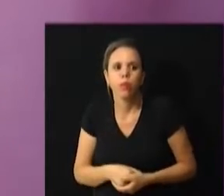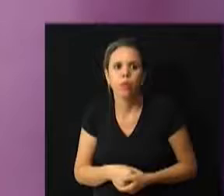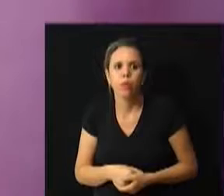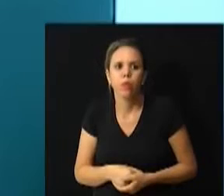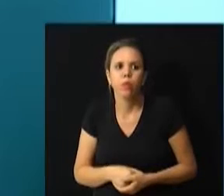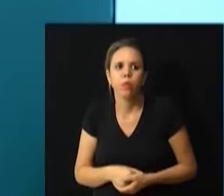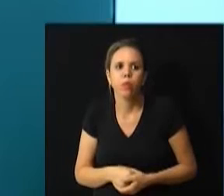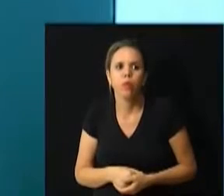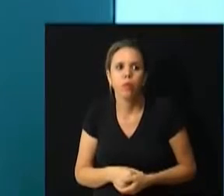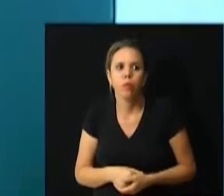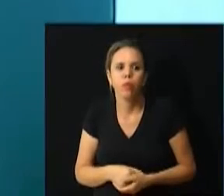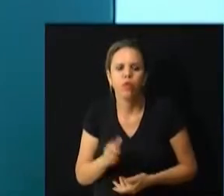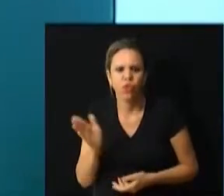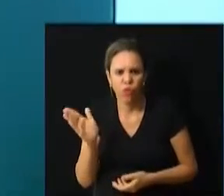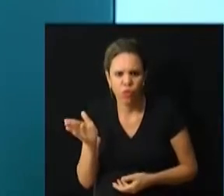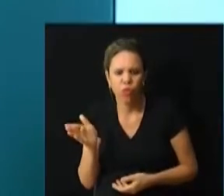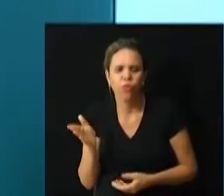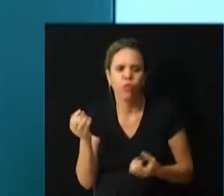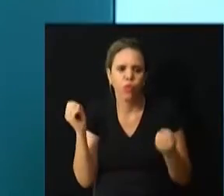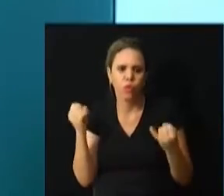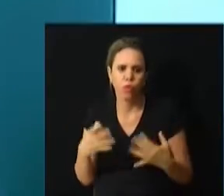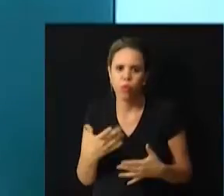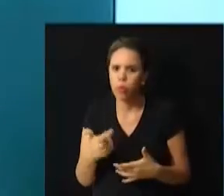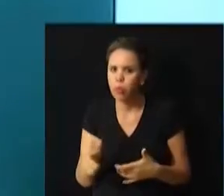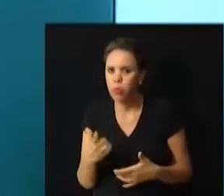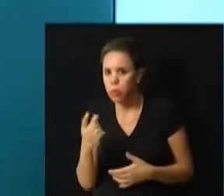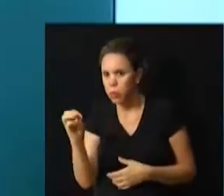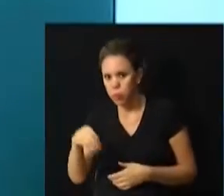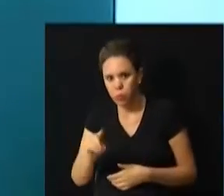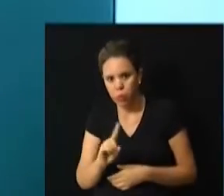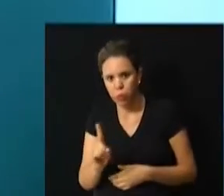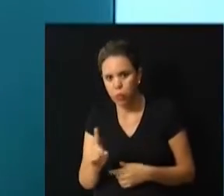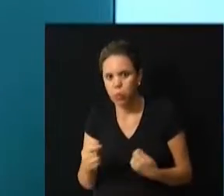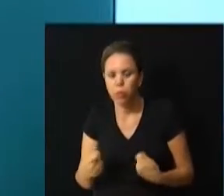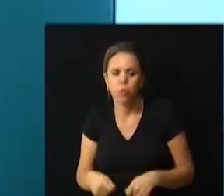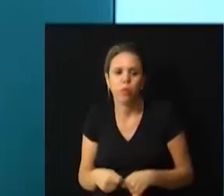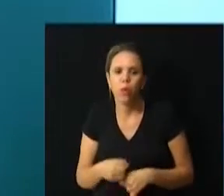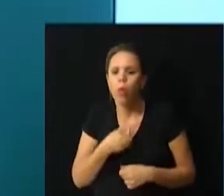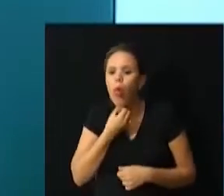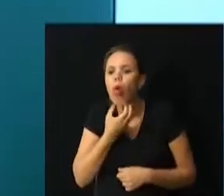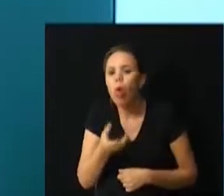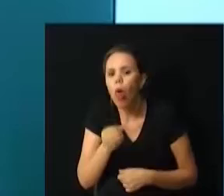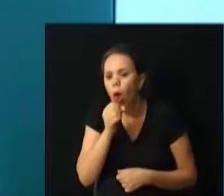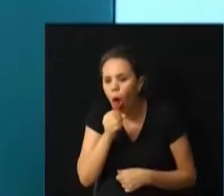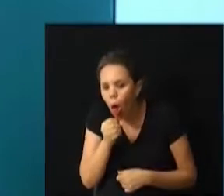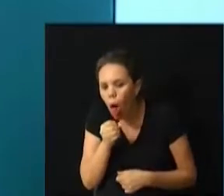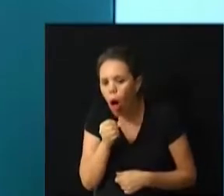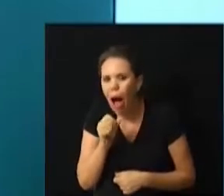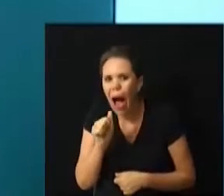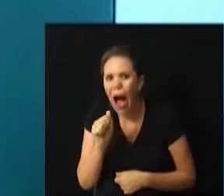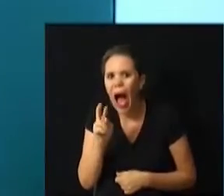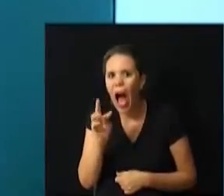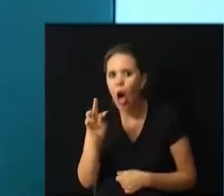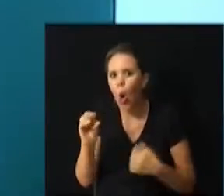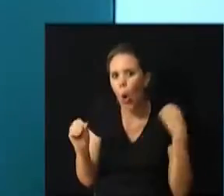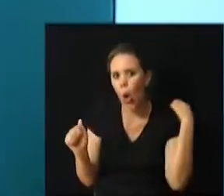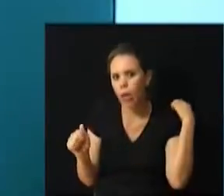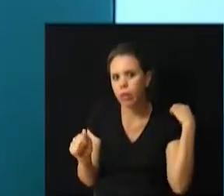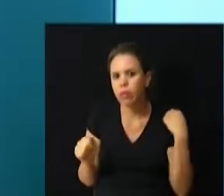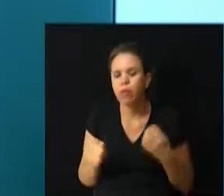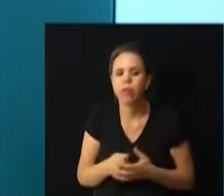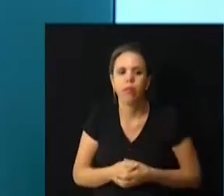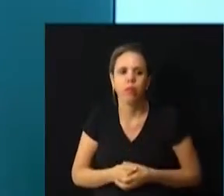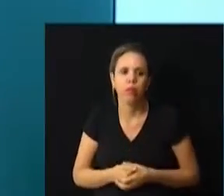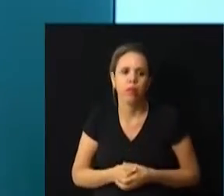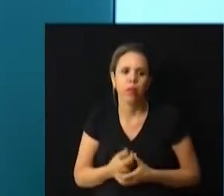deitado? Olha, isso já está definido, não mais de 10 minutos, né? O nenê rotando ou não, que ele é roto, né? Que a mãe